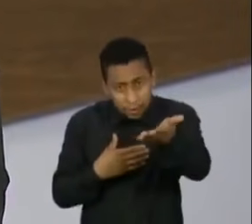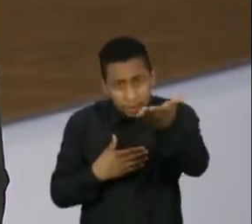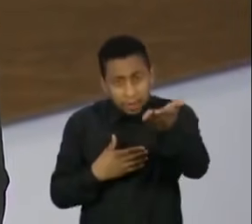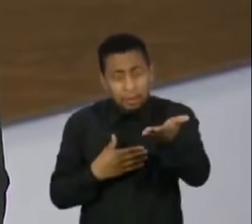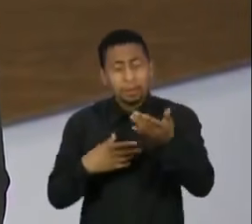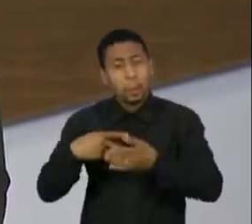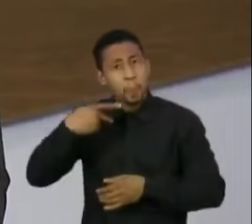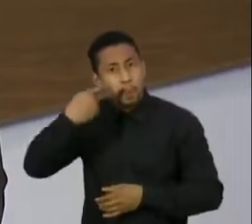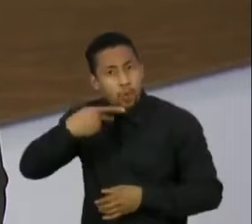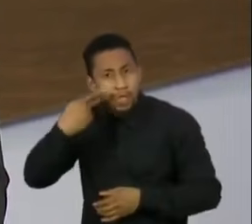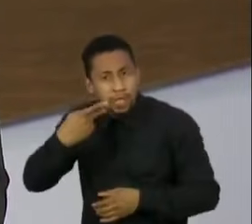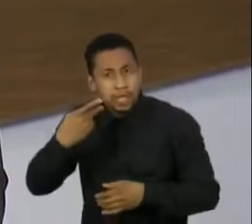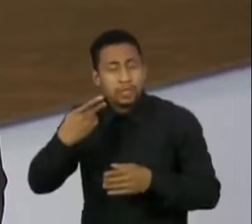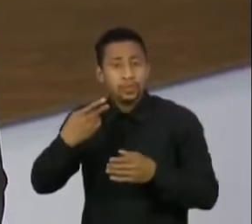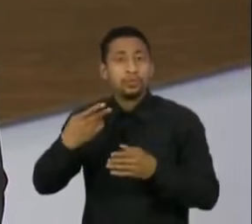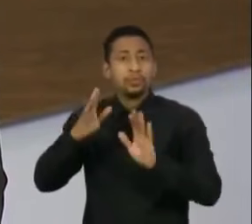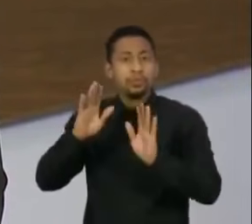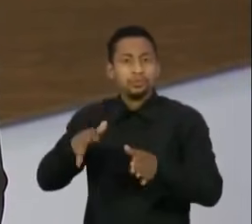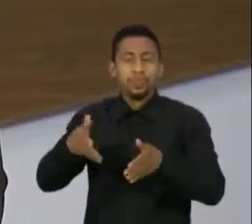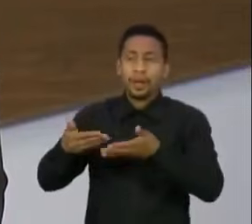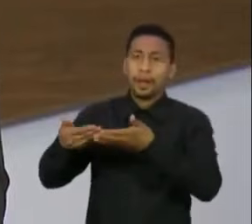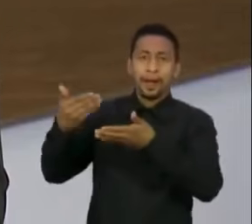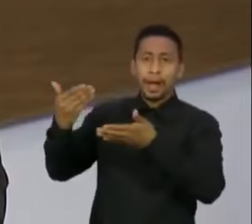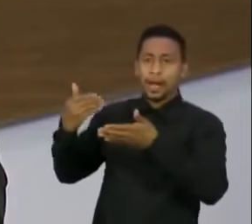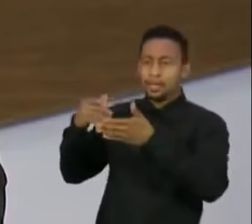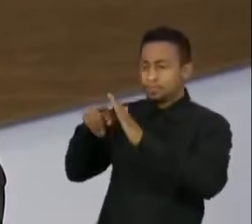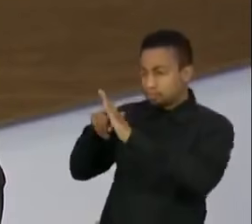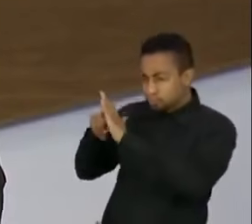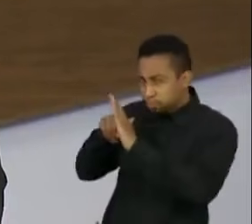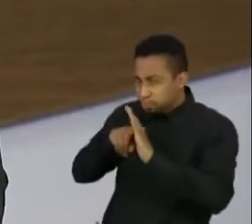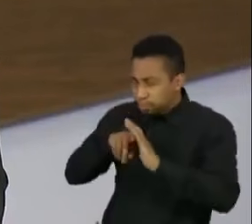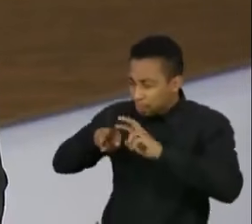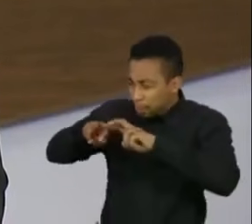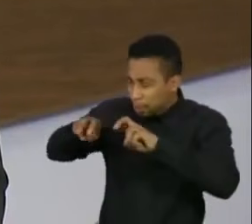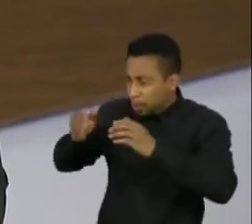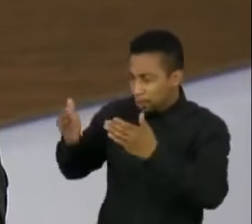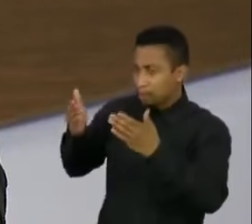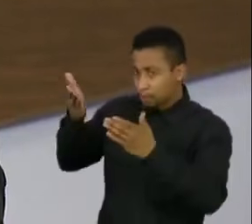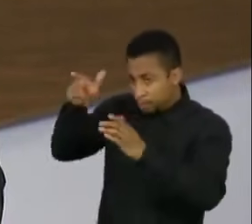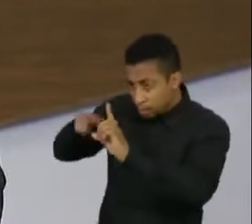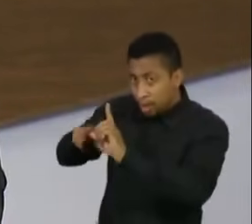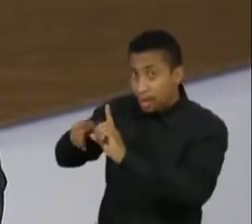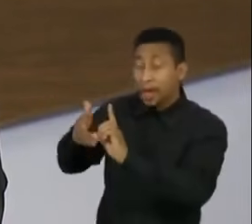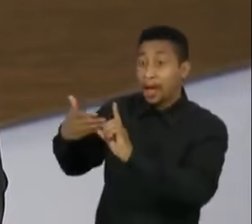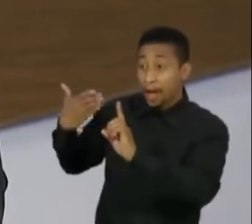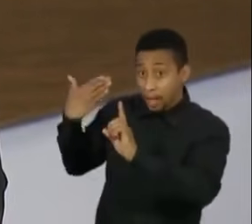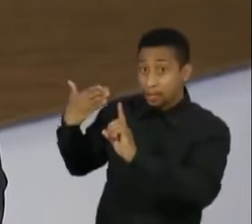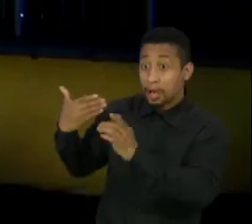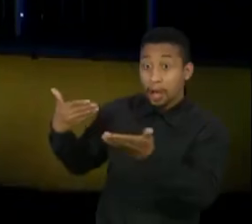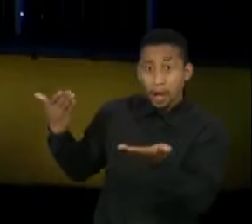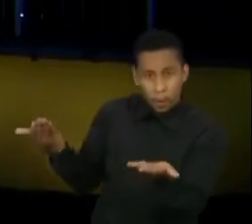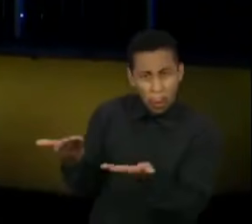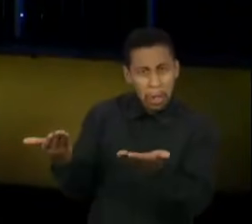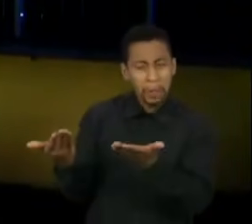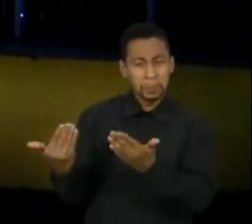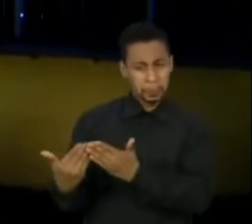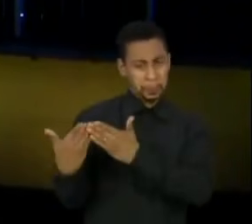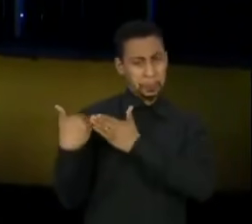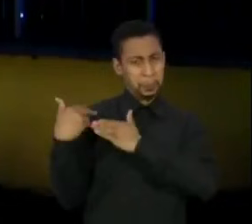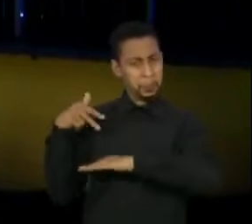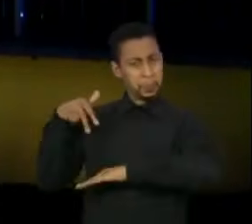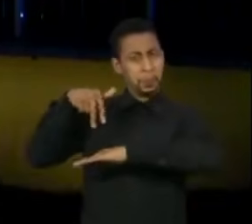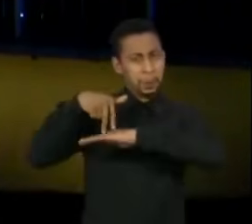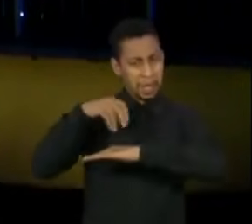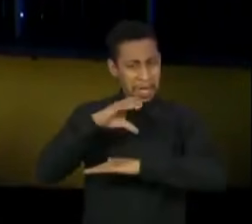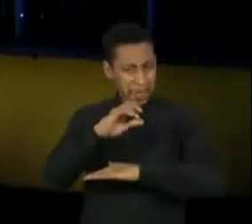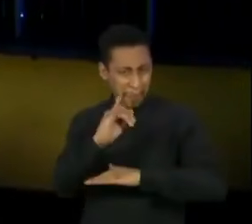político multi investigado estar hoje na posição de investigadores de certa forma de Paladino da Justiça ao longo